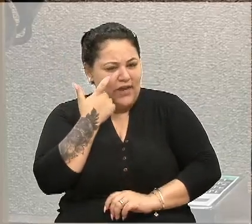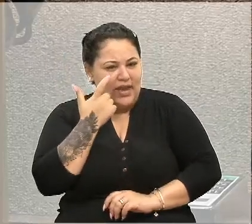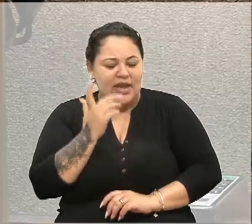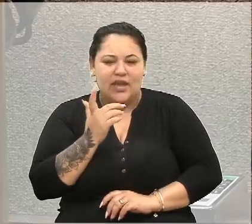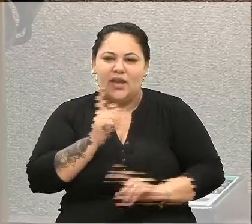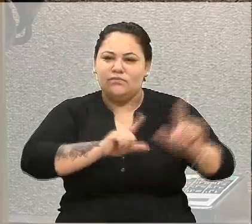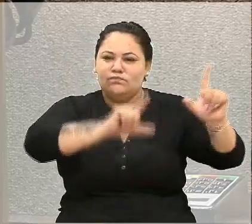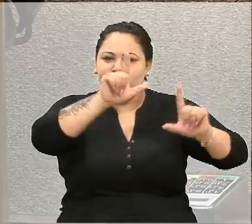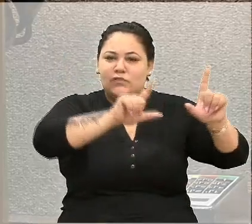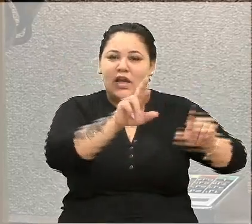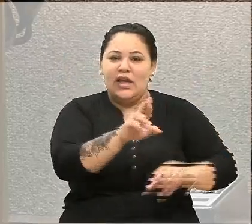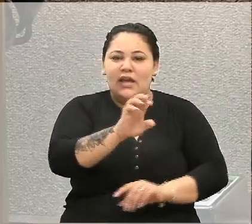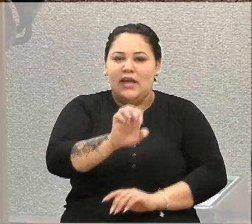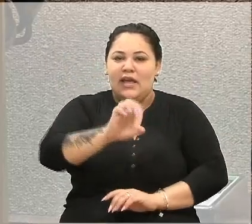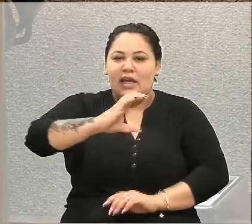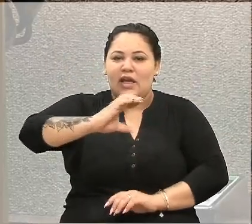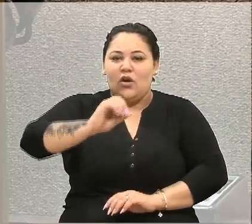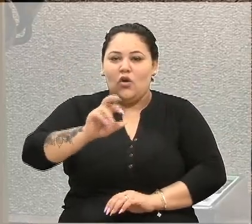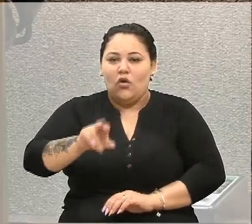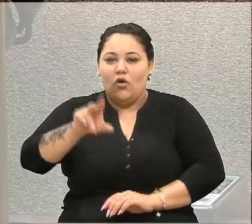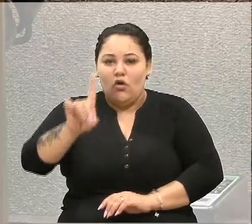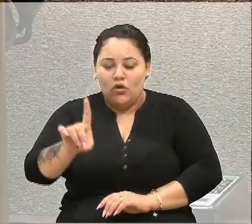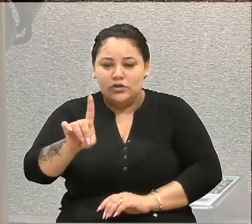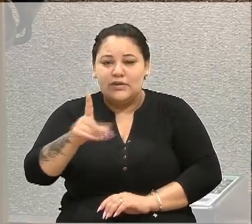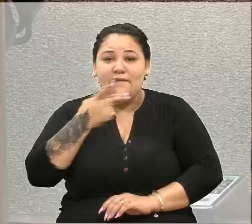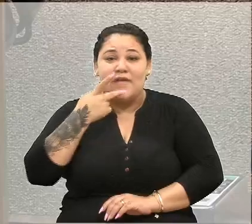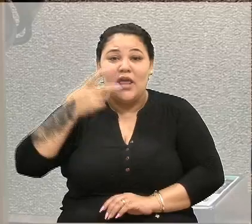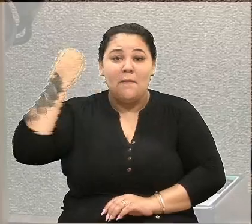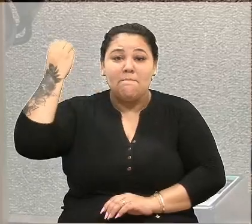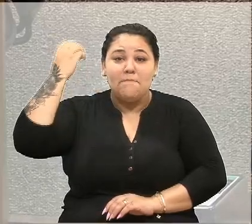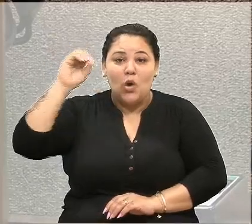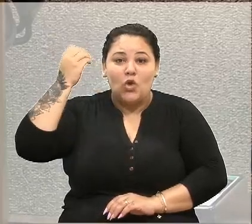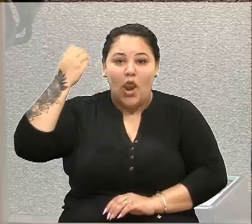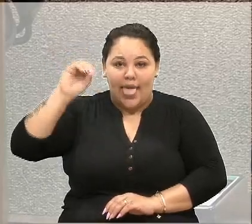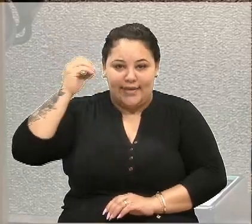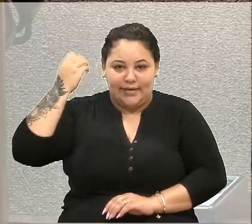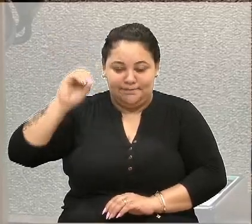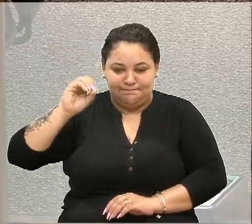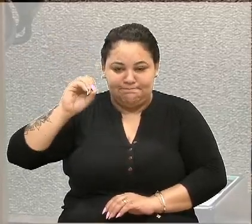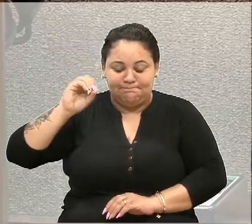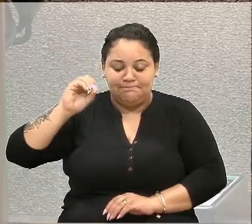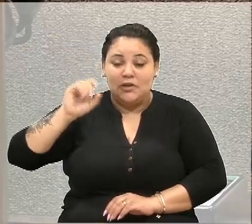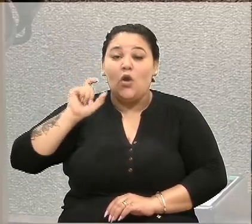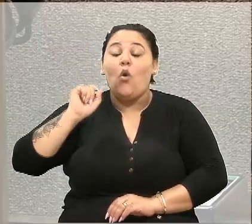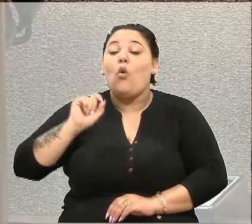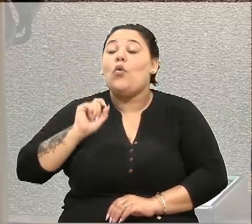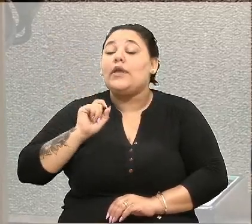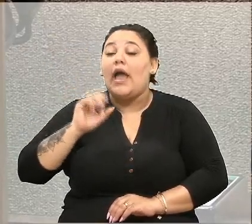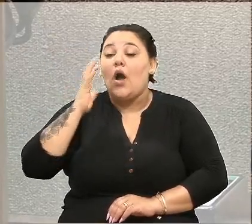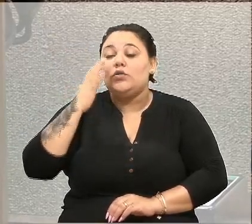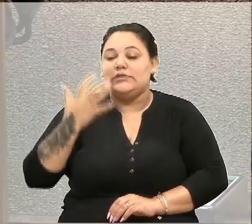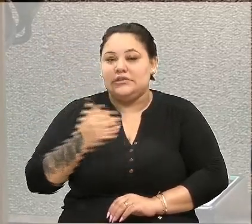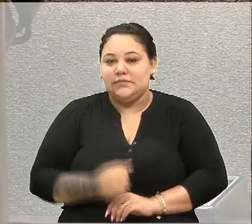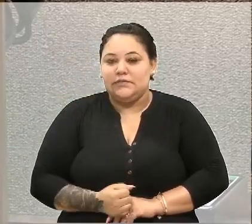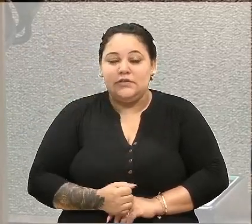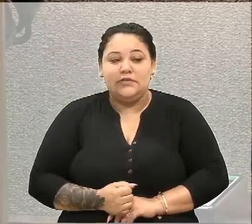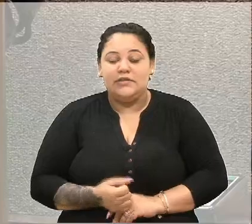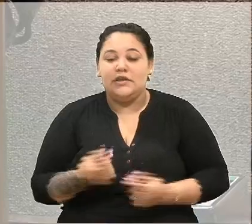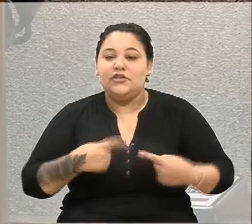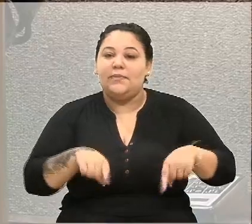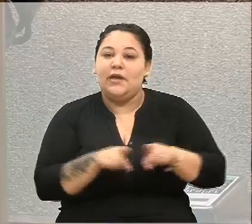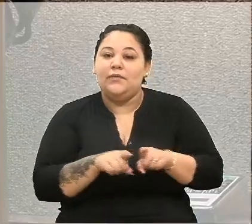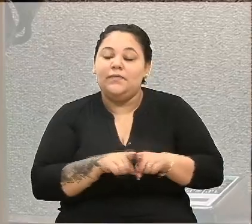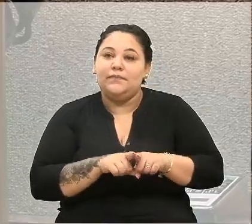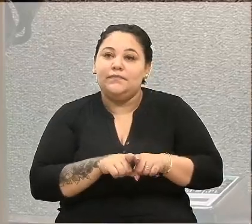TV Record, estava falando de Porto Alegre, a nossa capital. O que o repórter estava colocando